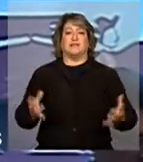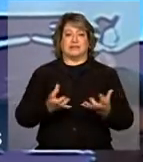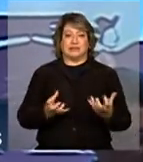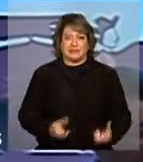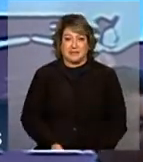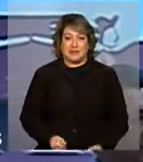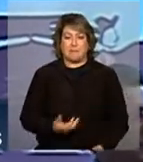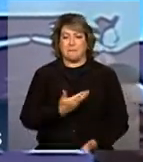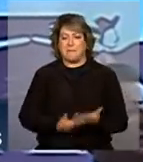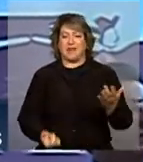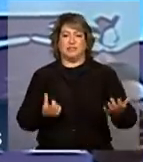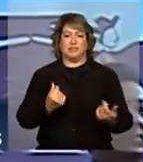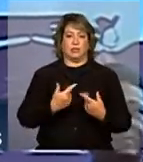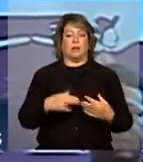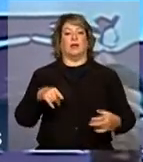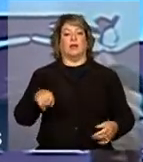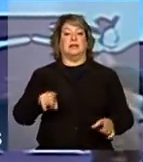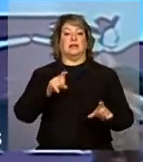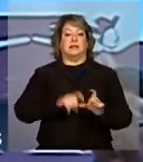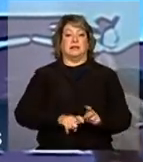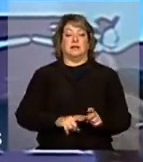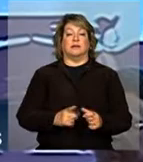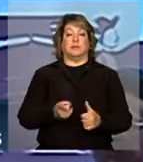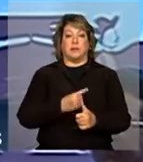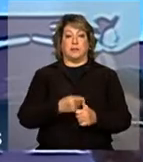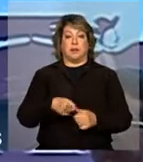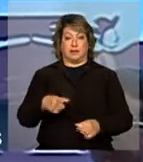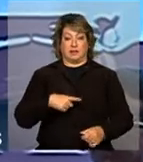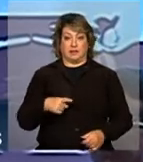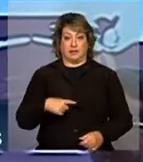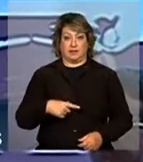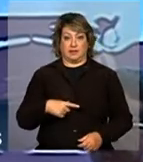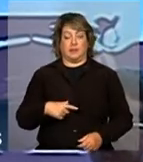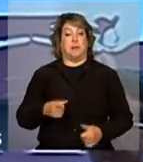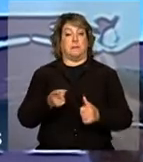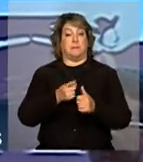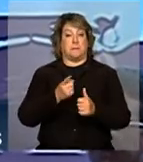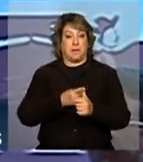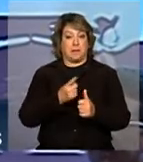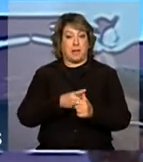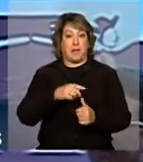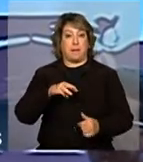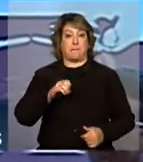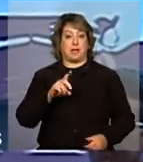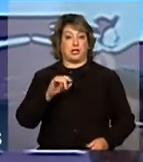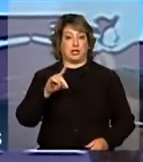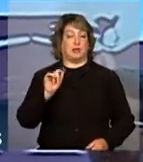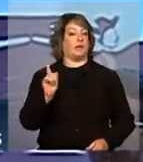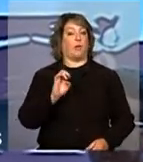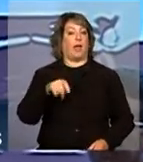Primeira medida, pode passar. A primeira medida não é essa. A primeira